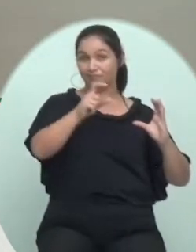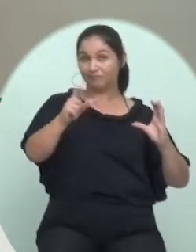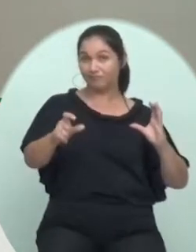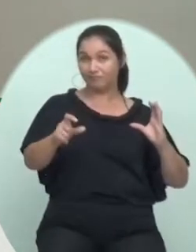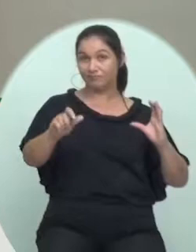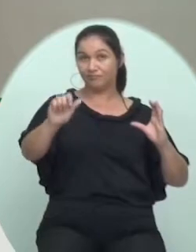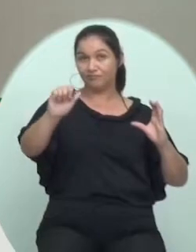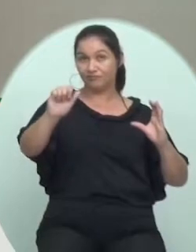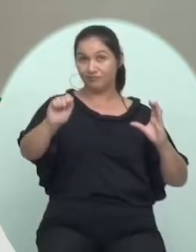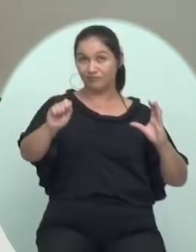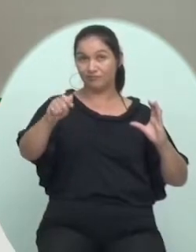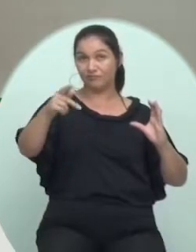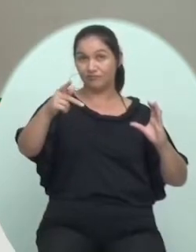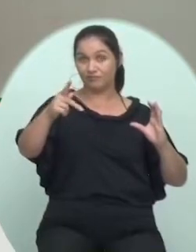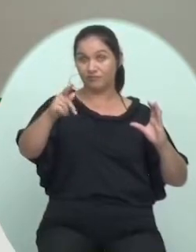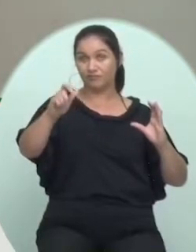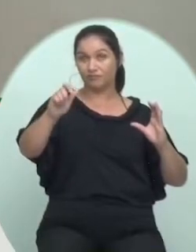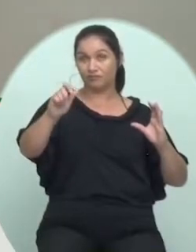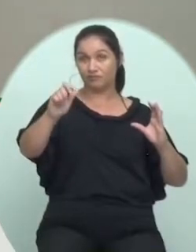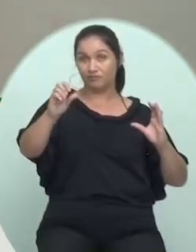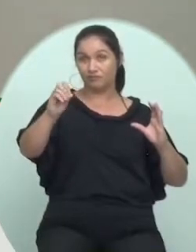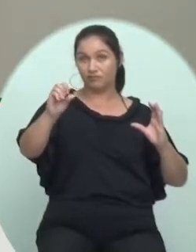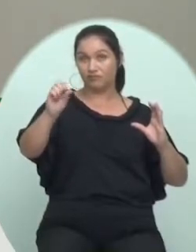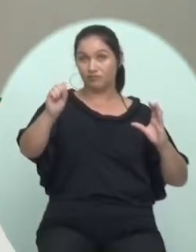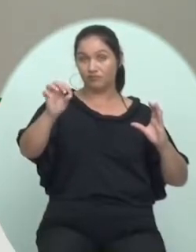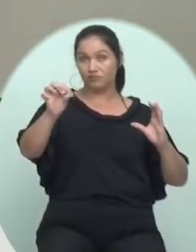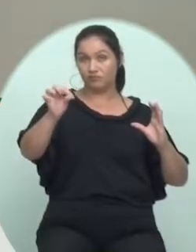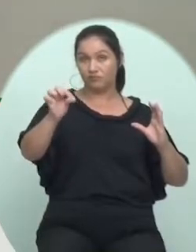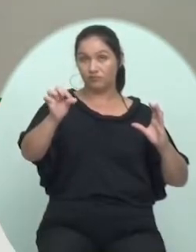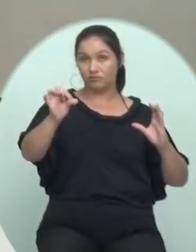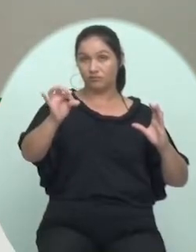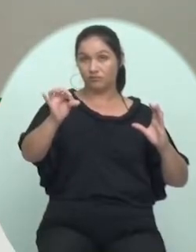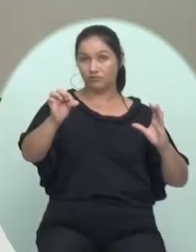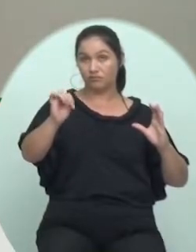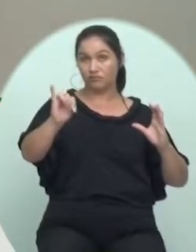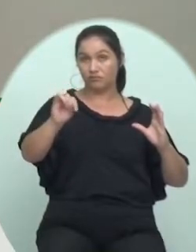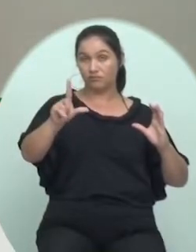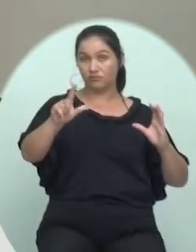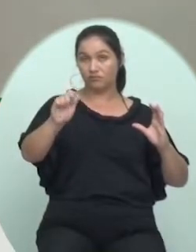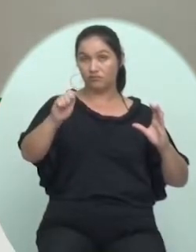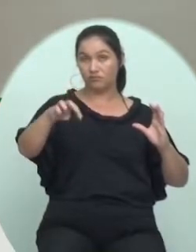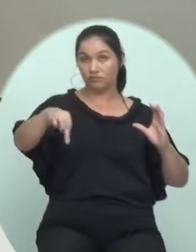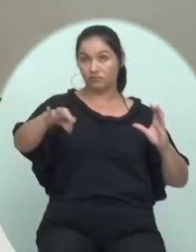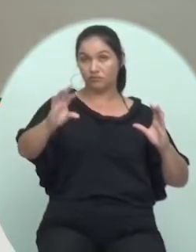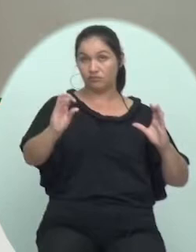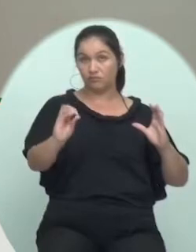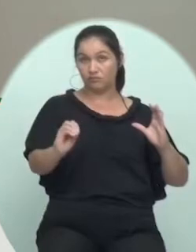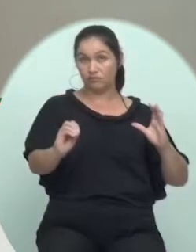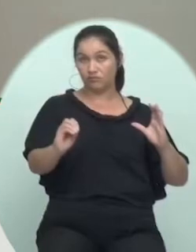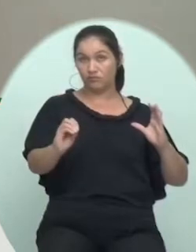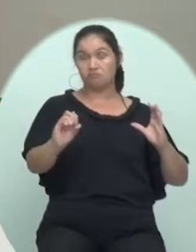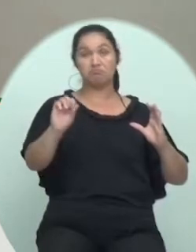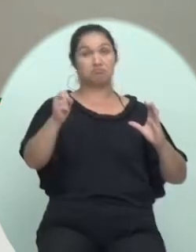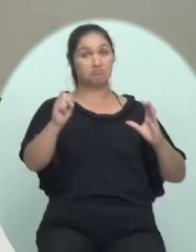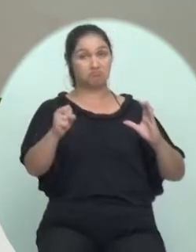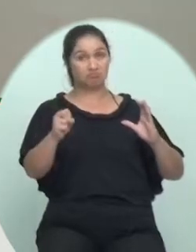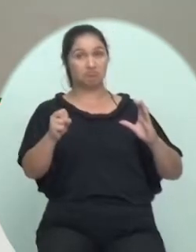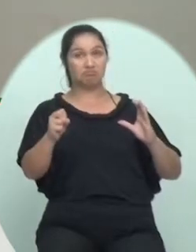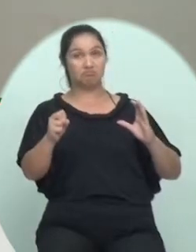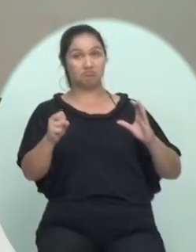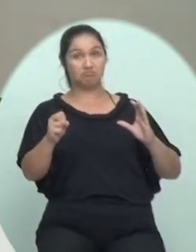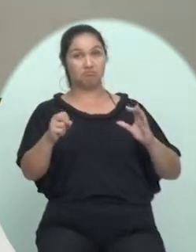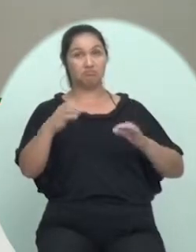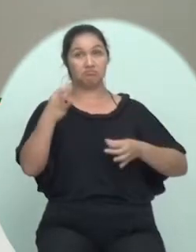de alguma observação através de um apostilamento. Figura jurídica prevista na